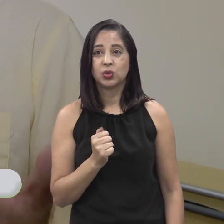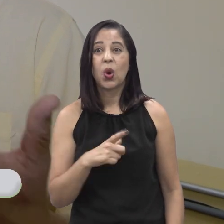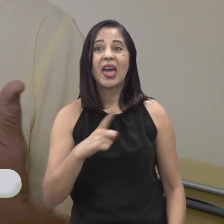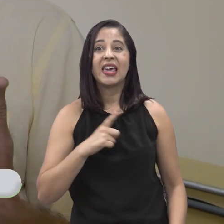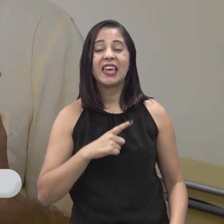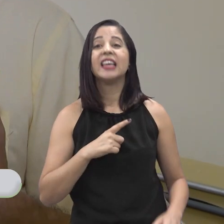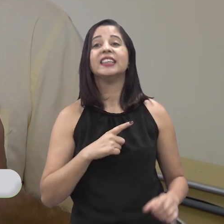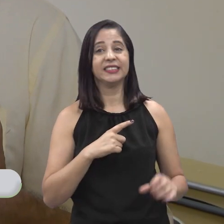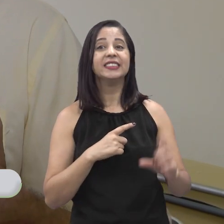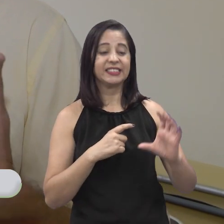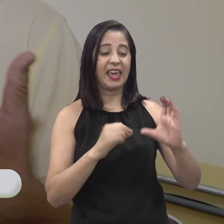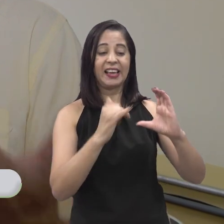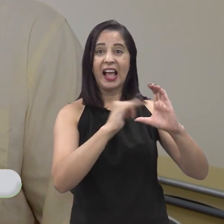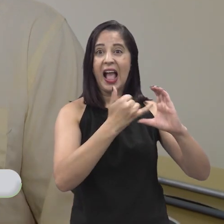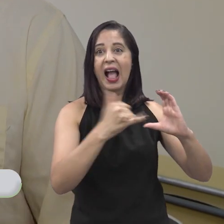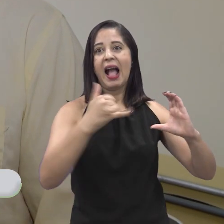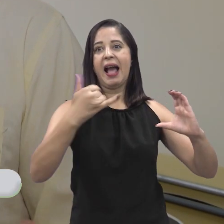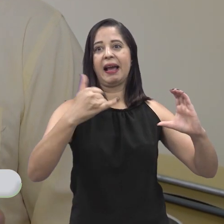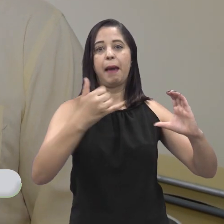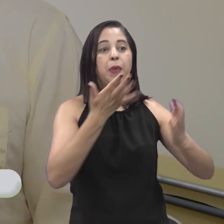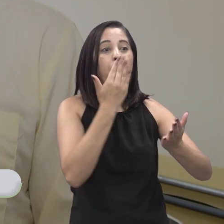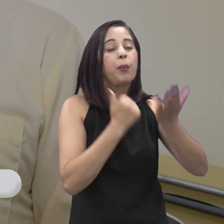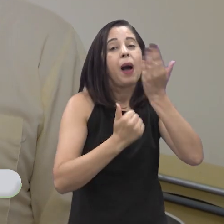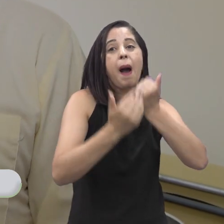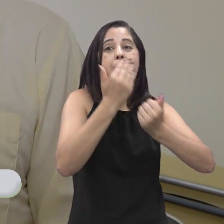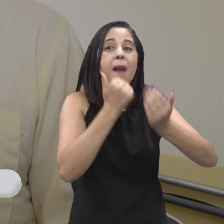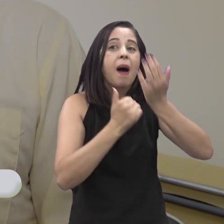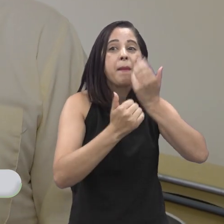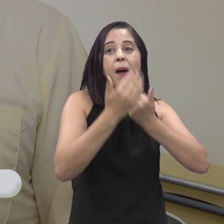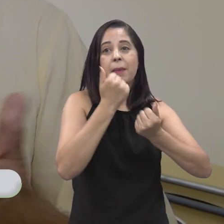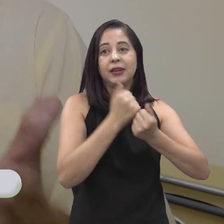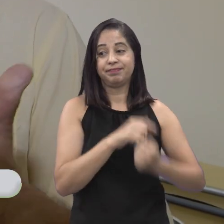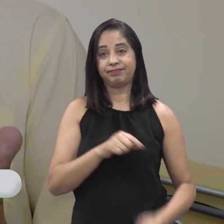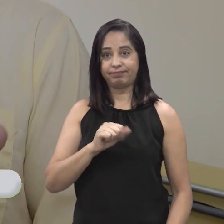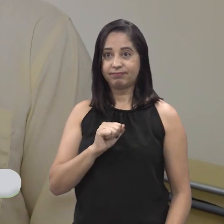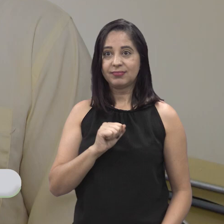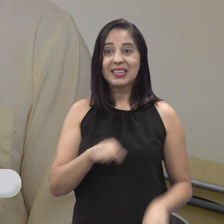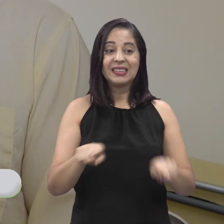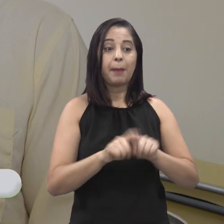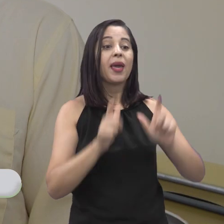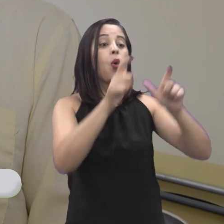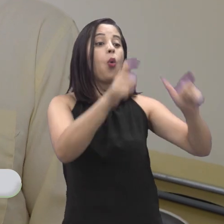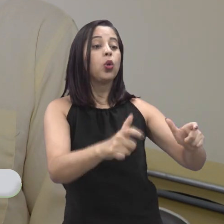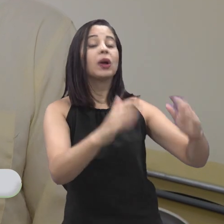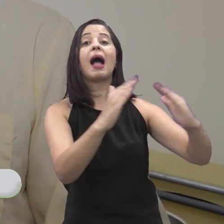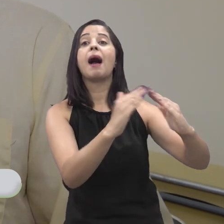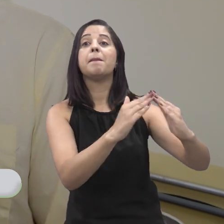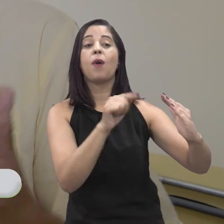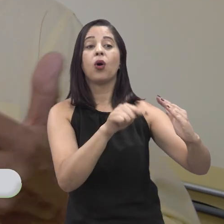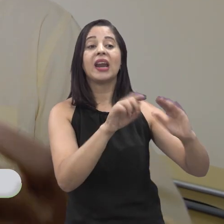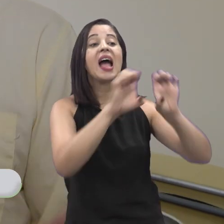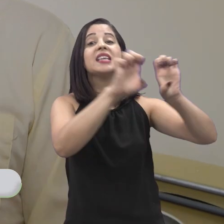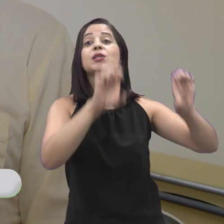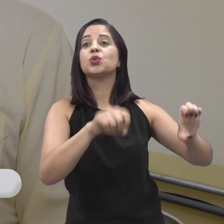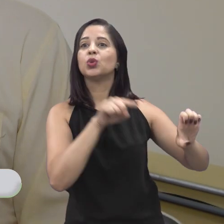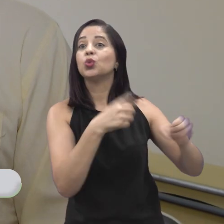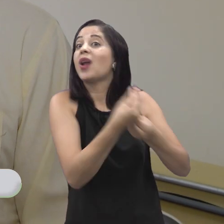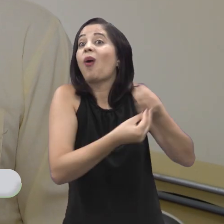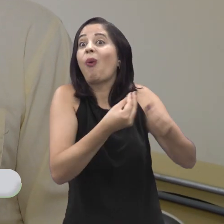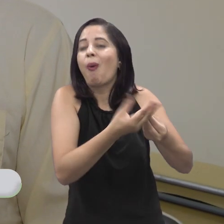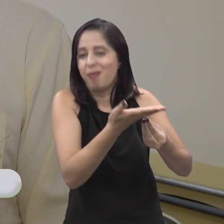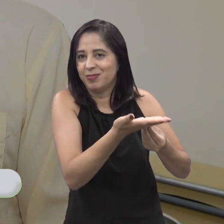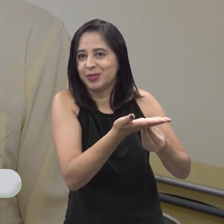carboidratos, que vai incidir diretamente sobre o seu cotidiano, né? A localidade onde essa pessoa mora e a estrutura social a qual